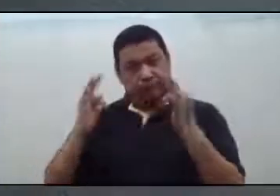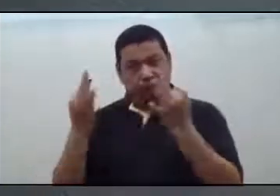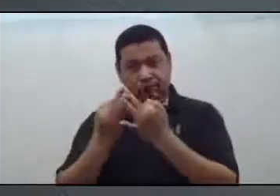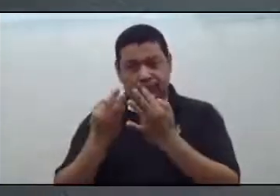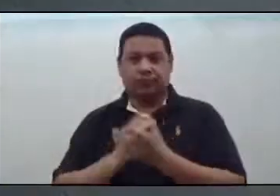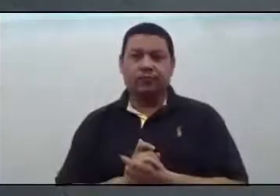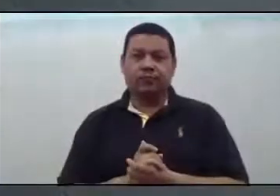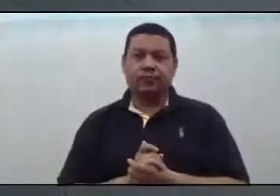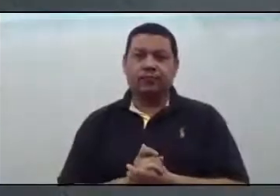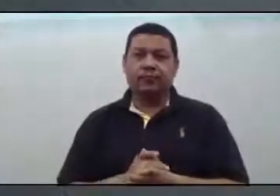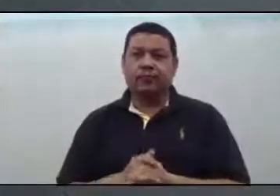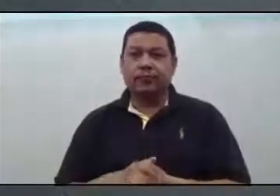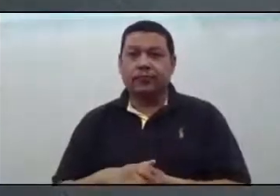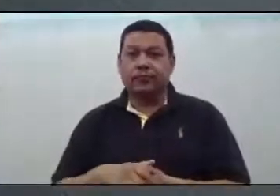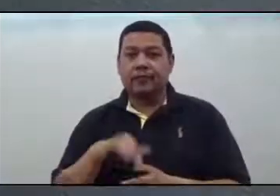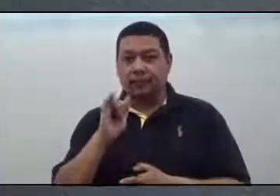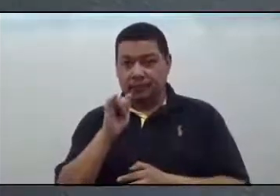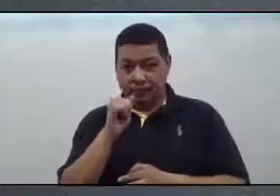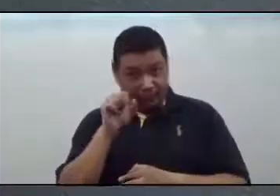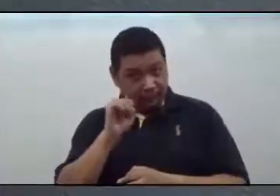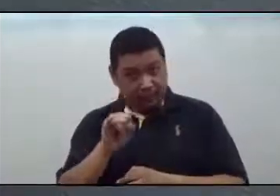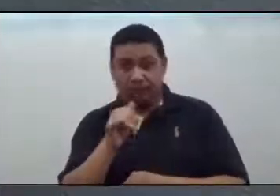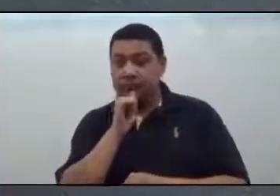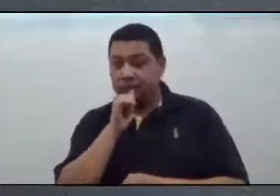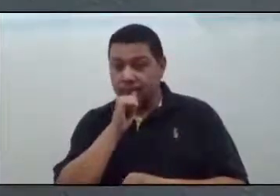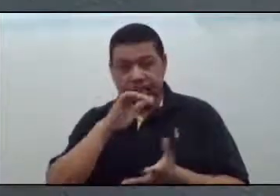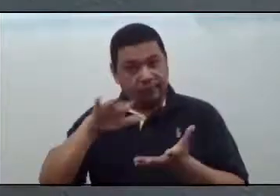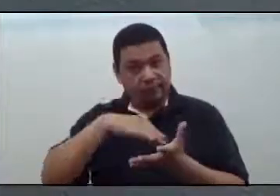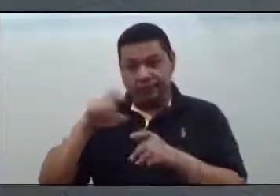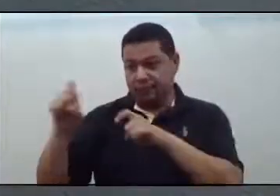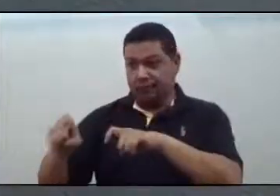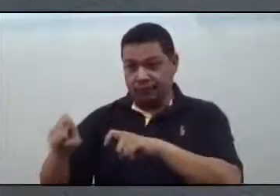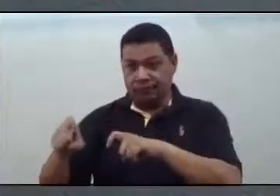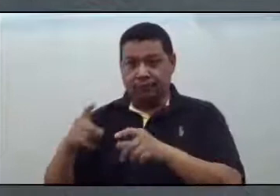essa Secretaria de Agricultura do